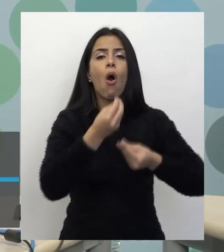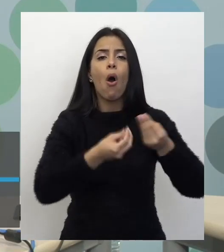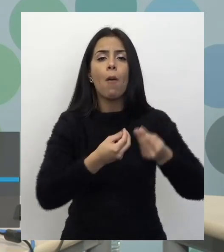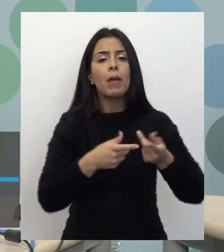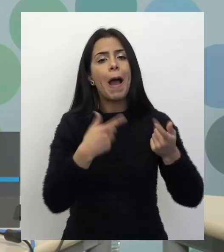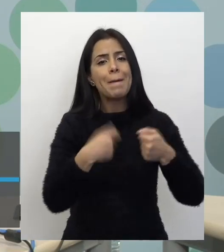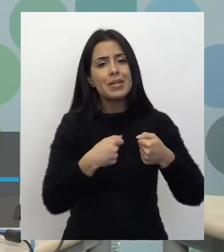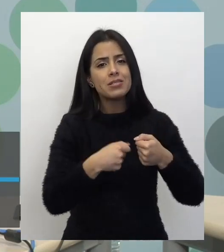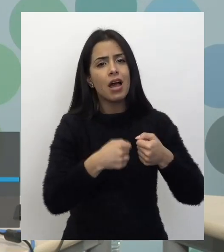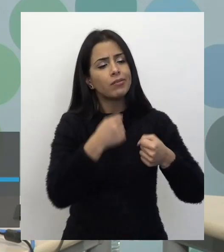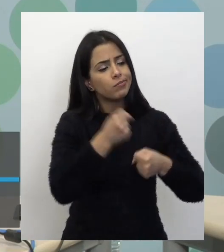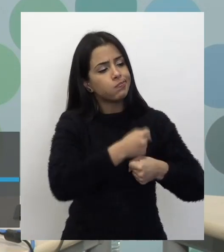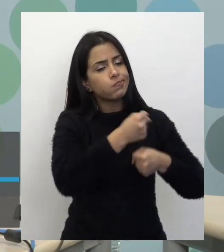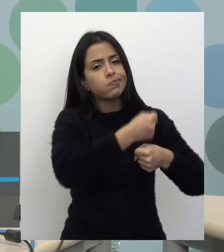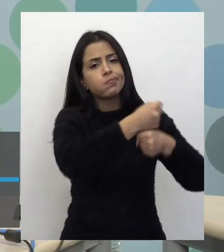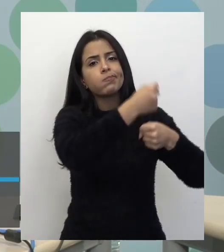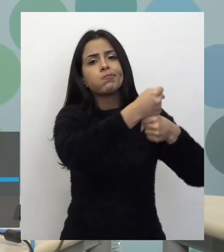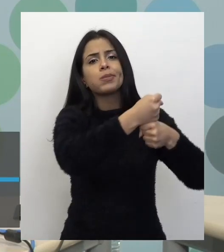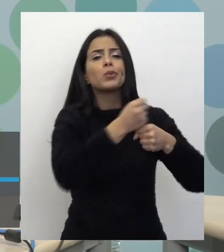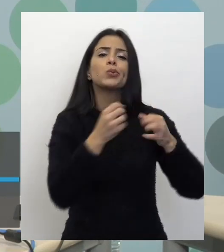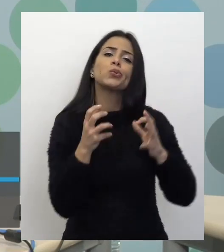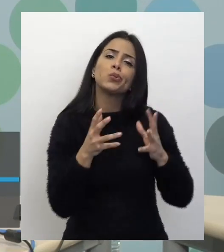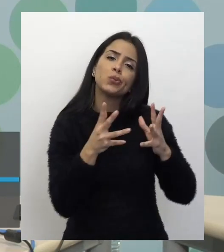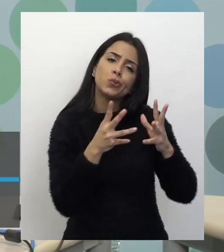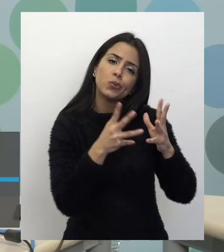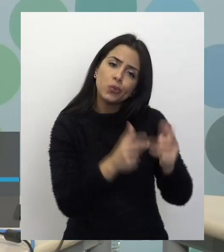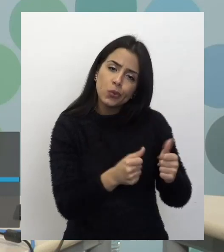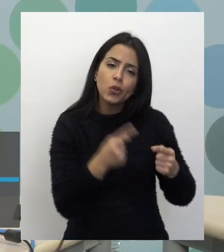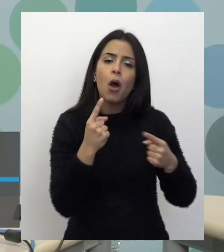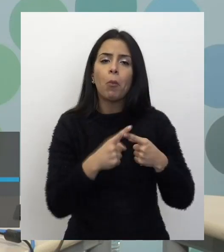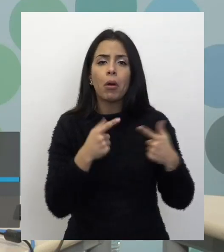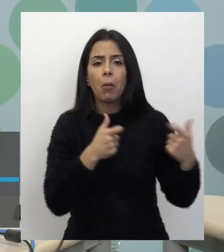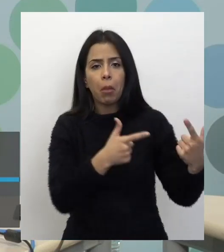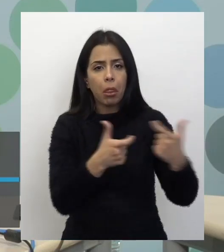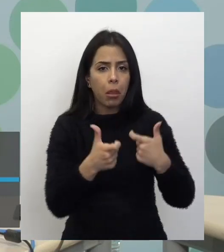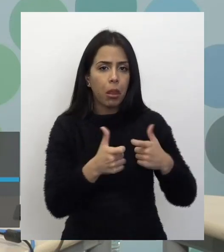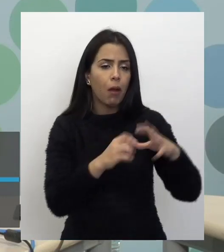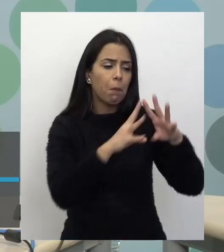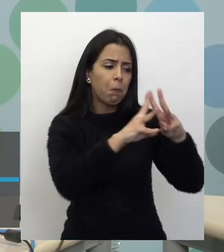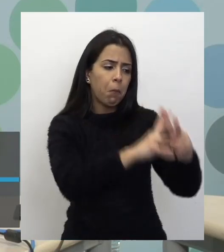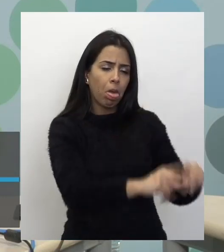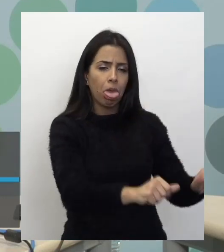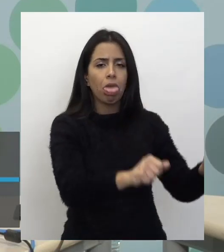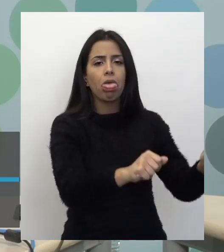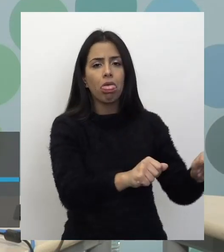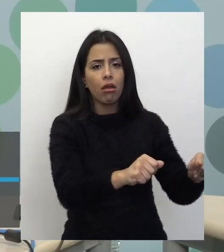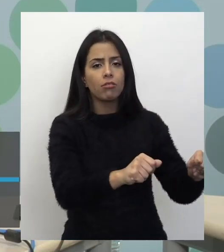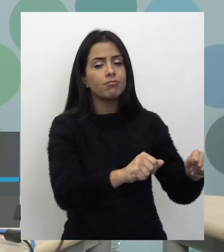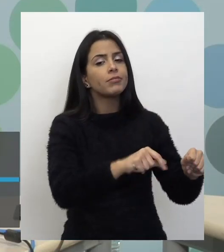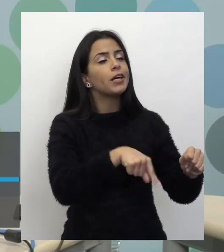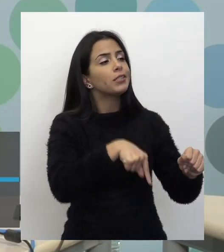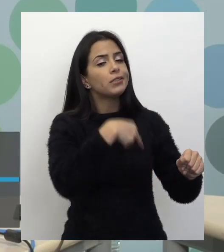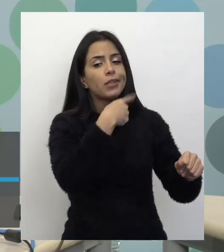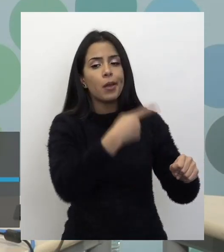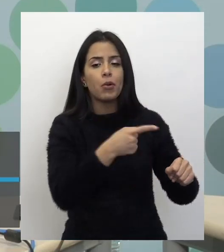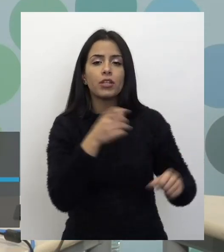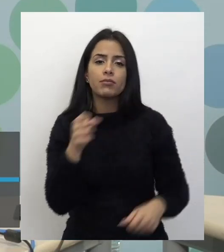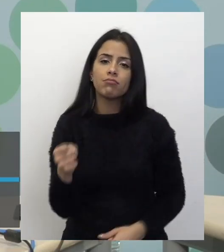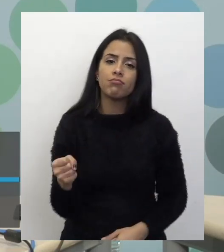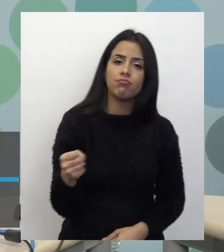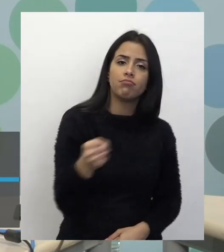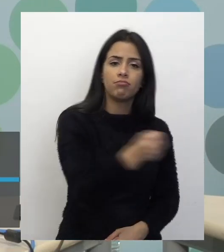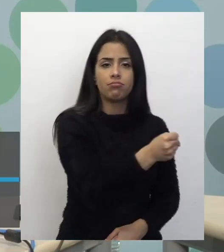primeiro reconstruir tudo, né? Porque houve destruição generalizada, para depois impor o seu domínio de